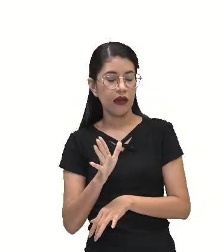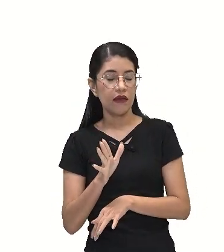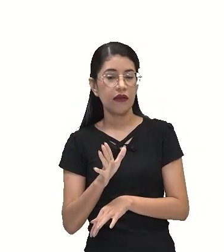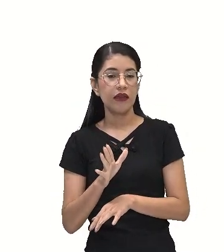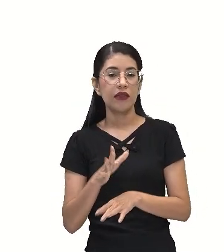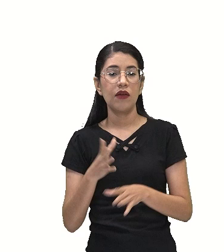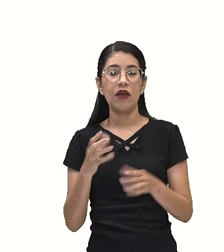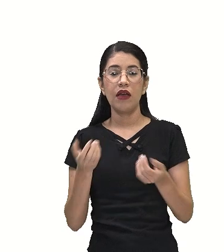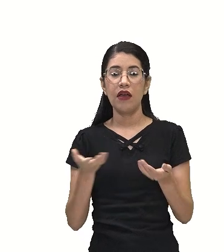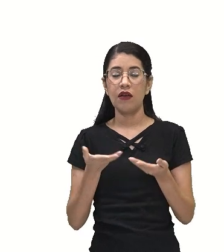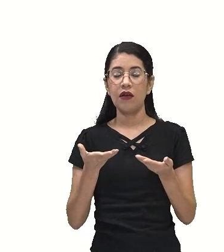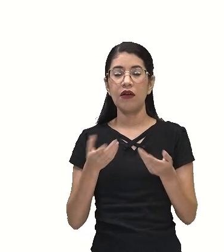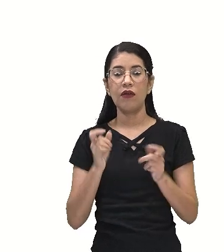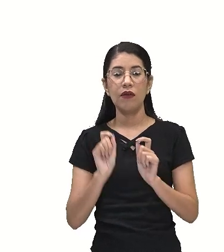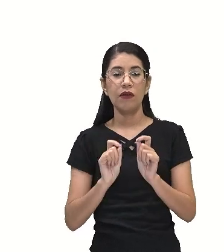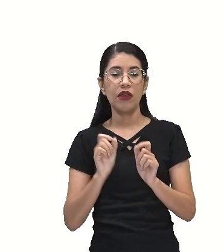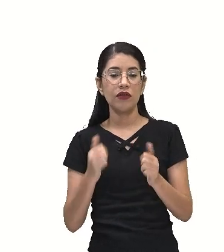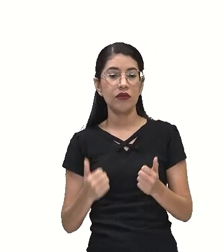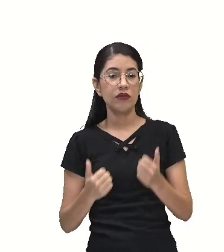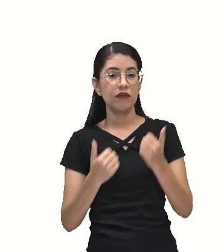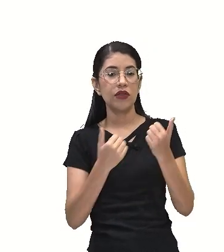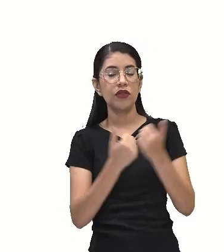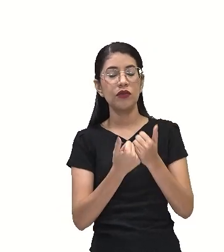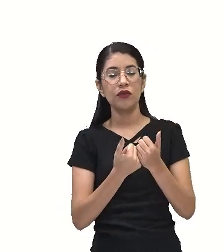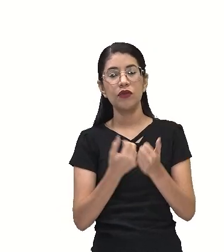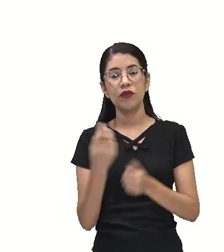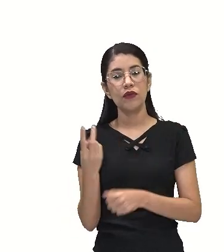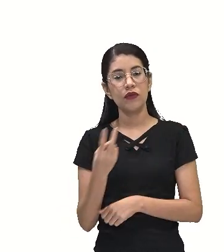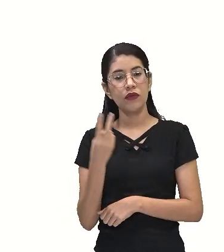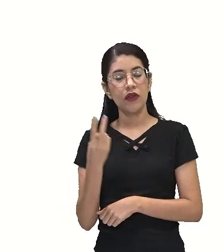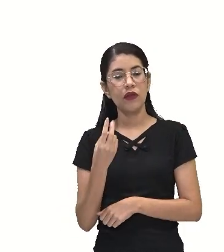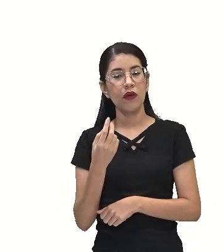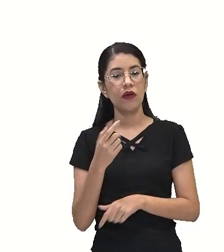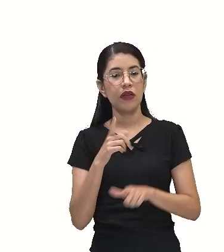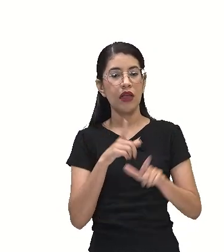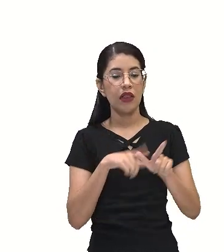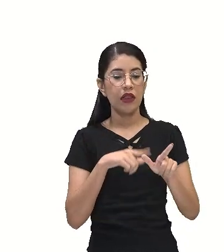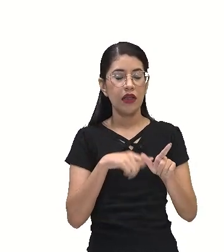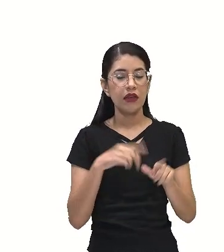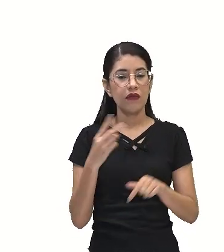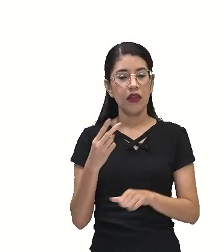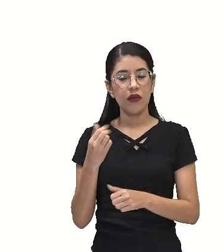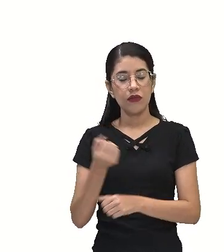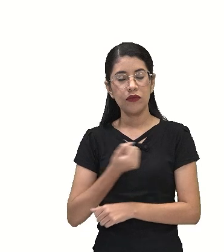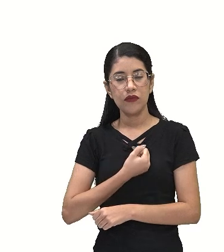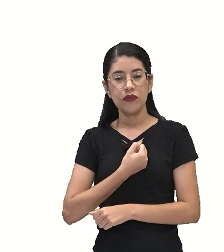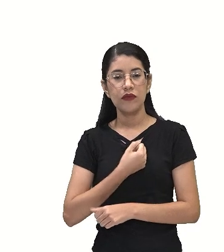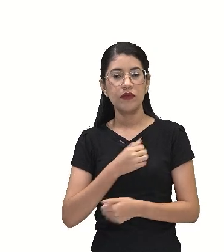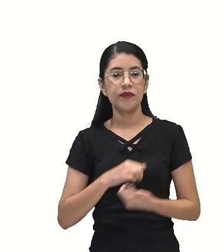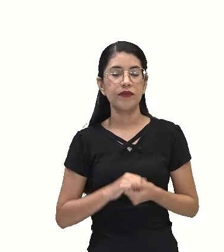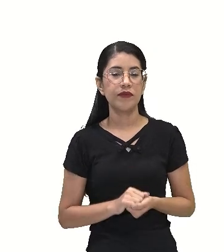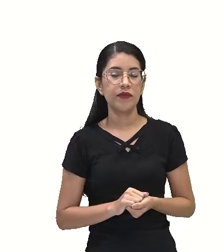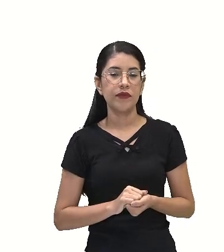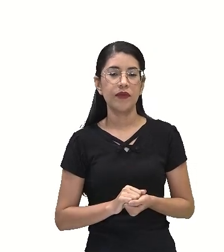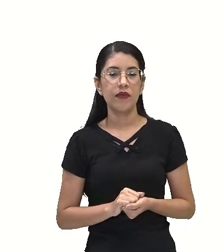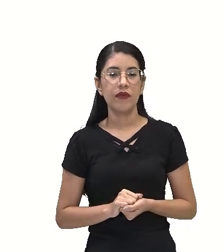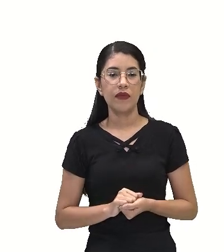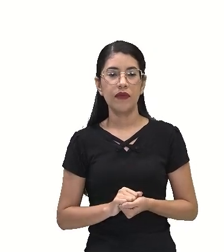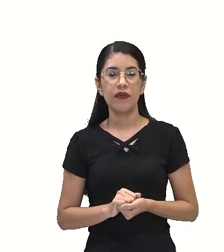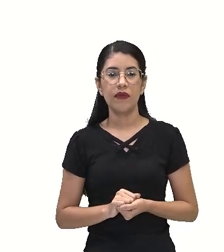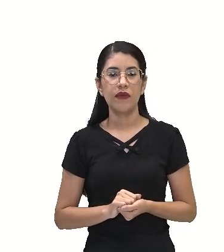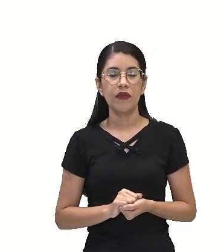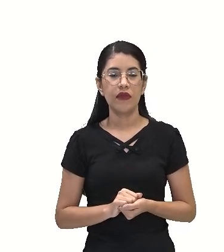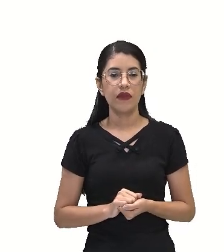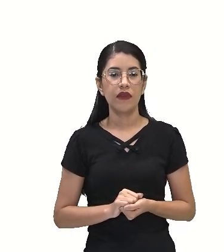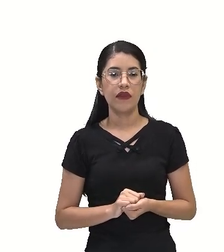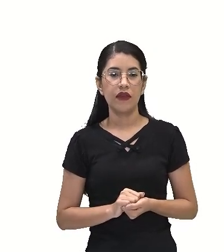fórmula. Basta eu substituir pelos números representantes ali de cada um, né,